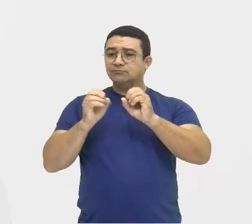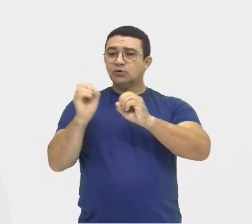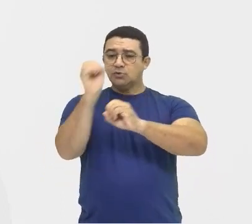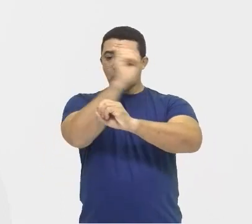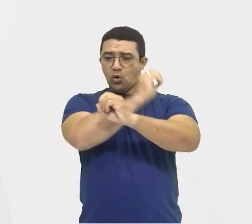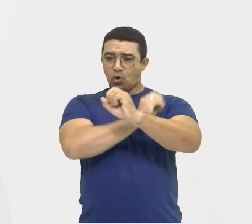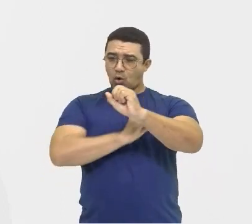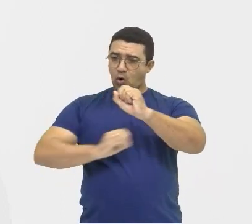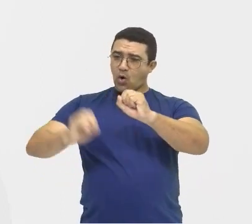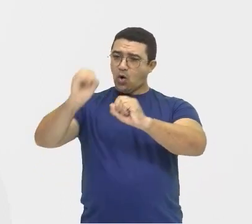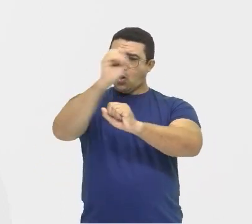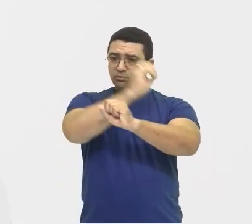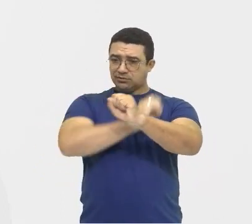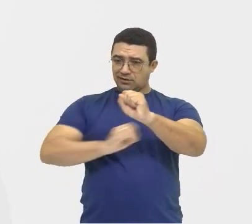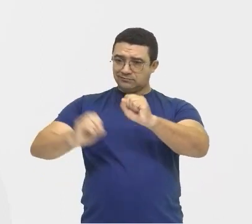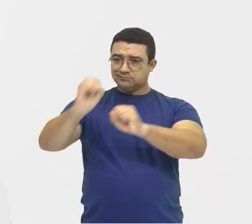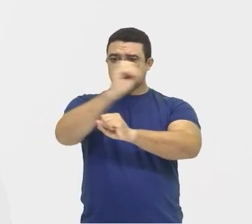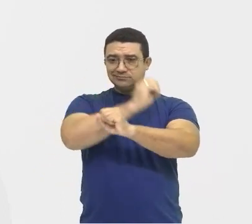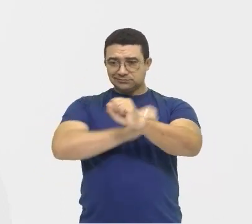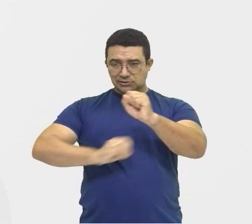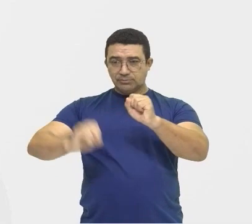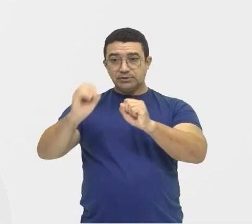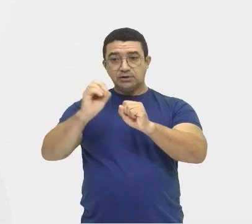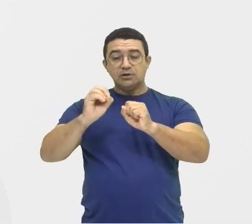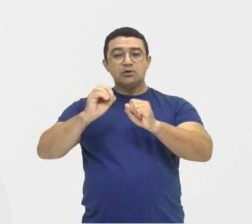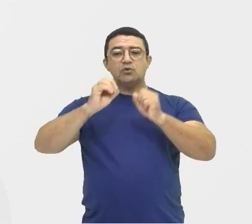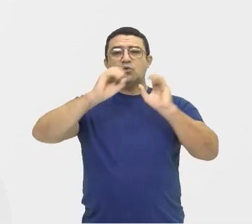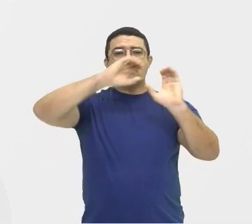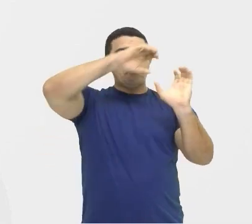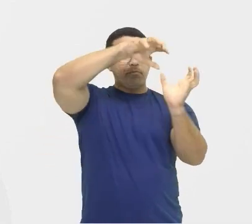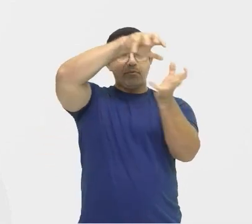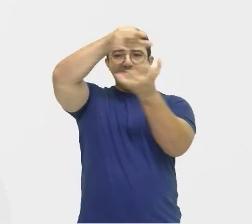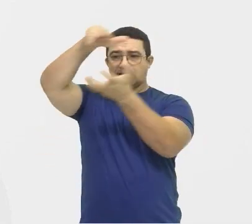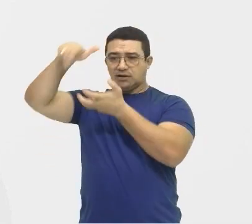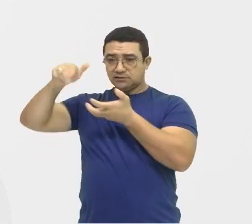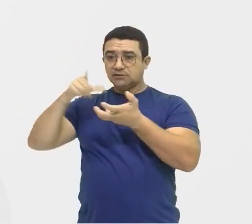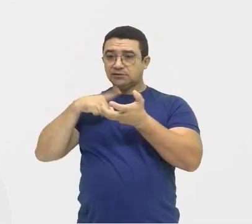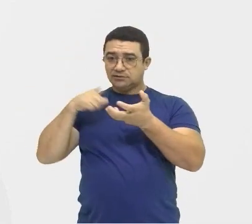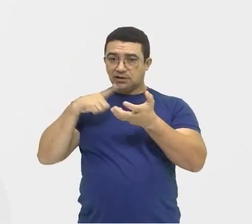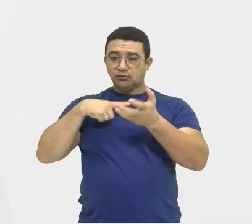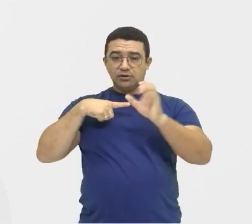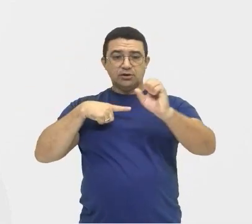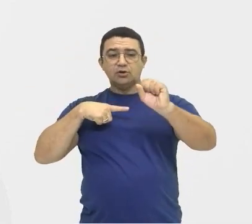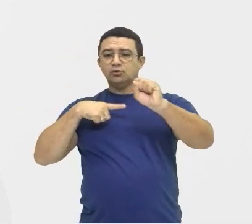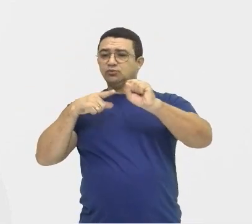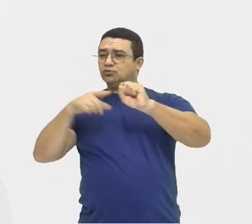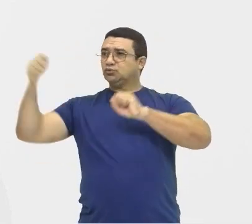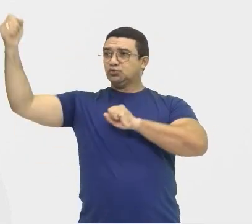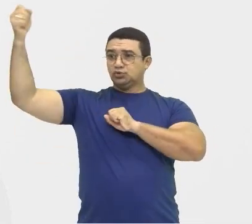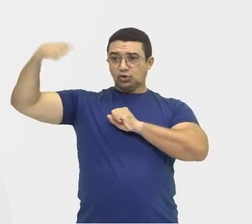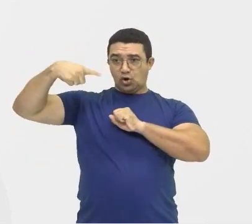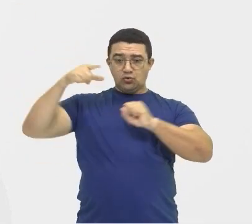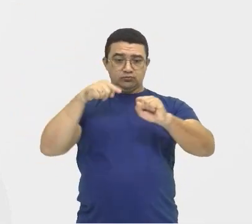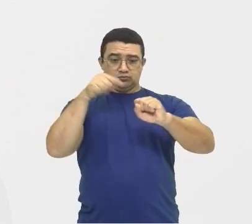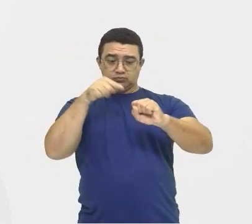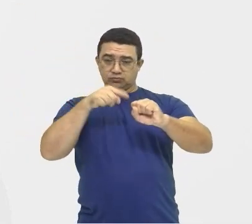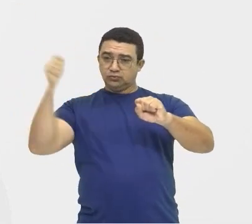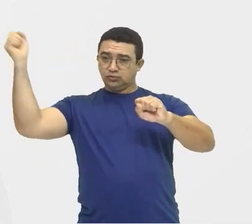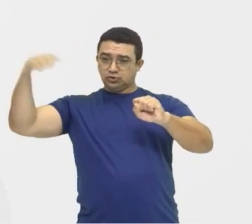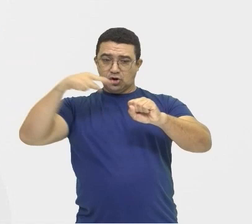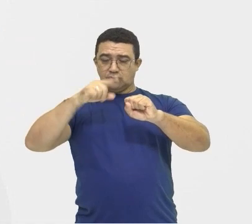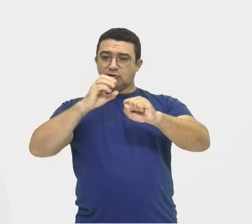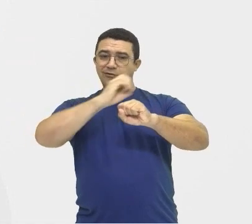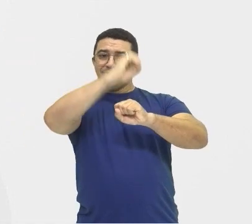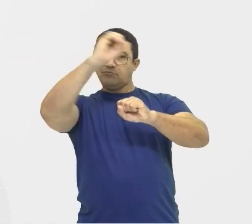órbitas dos planetas que circulam a nossa estrela, o Sol. Então os planetas,